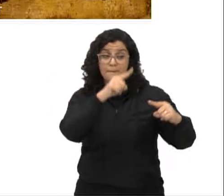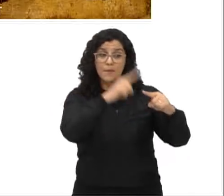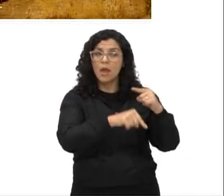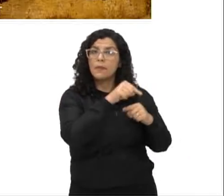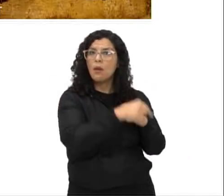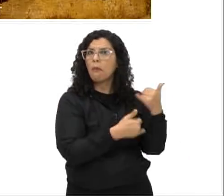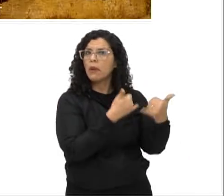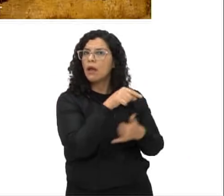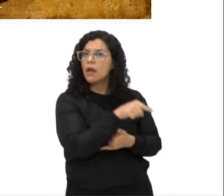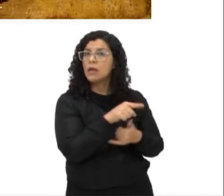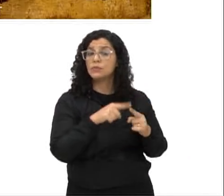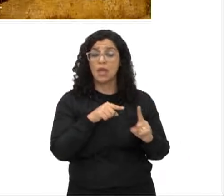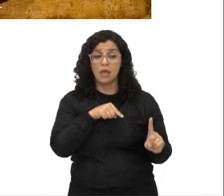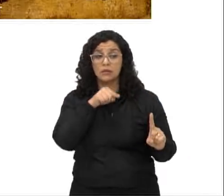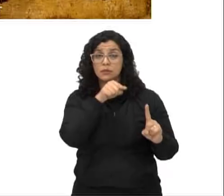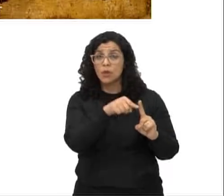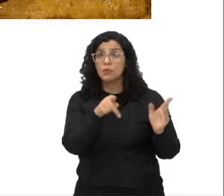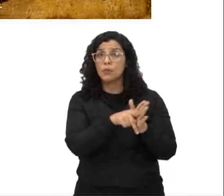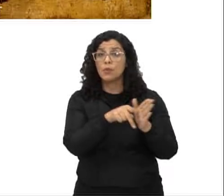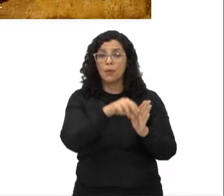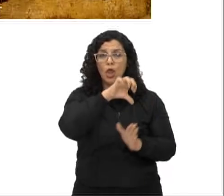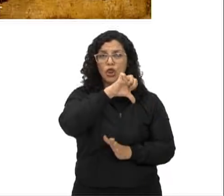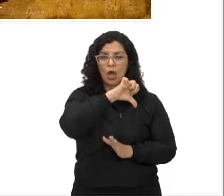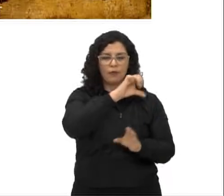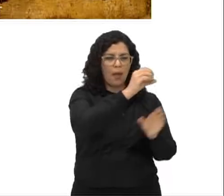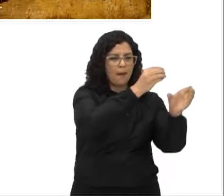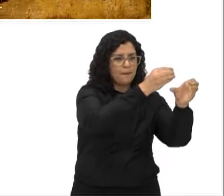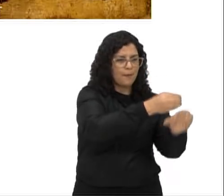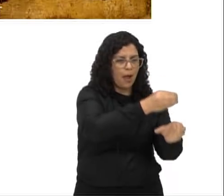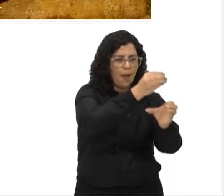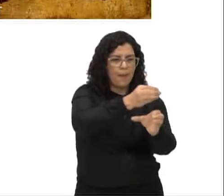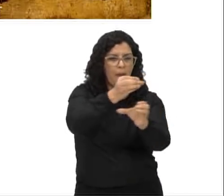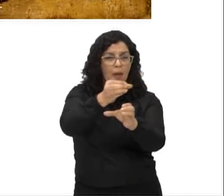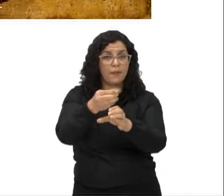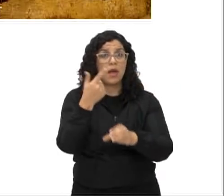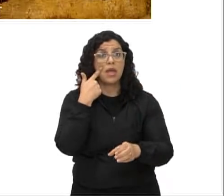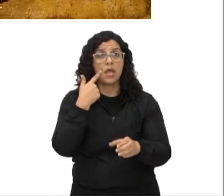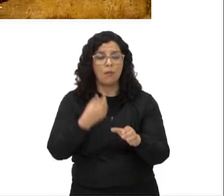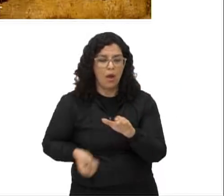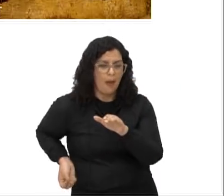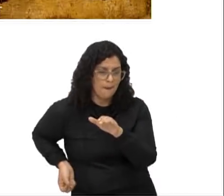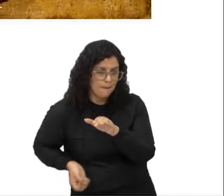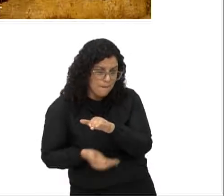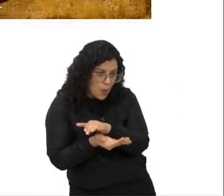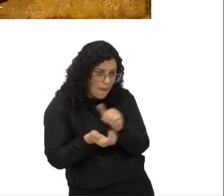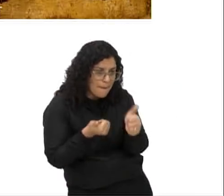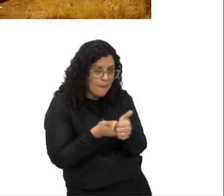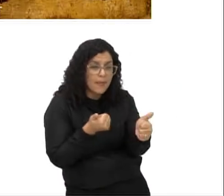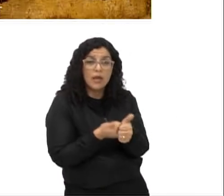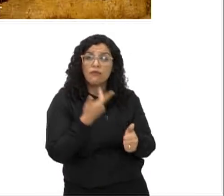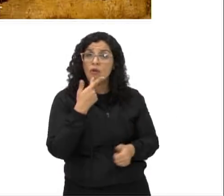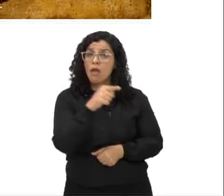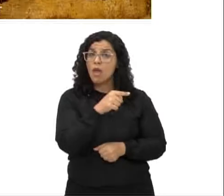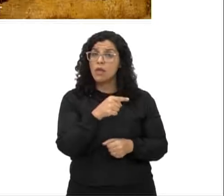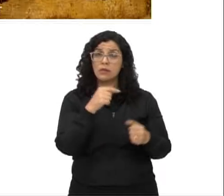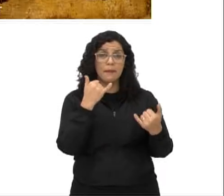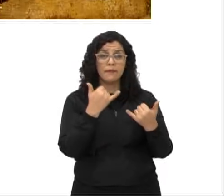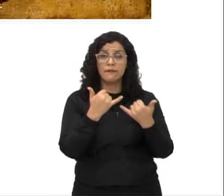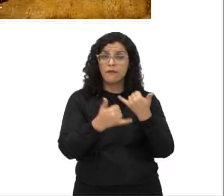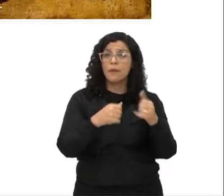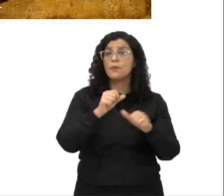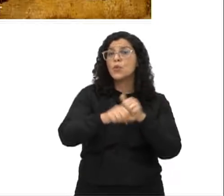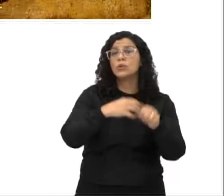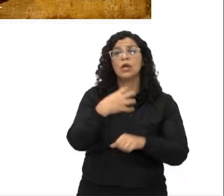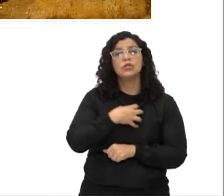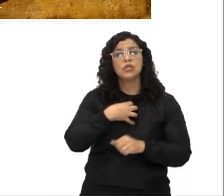se referia ao jogo dos 9 pinos, esse que a gente viu que era na grama. O que obrigou os ingleses a reinventarem